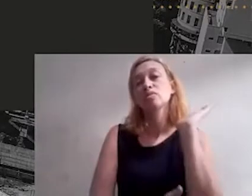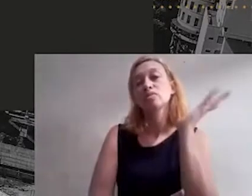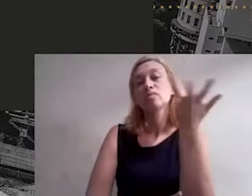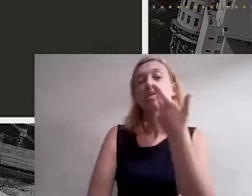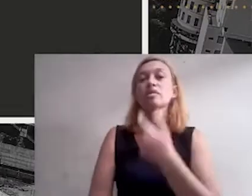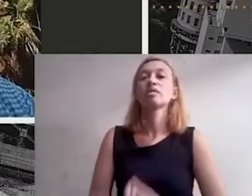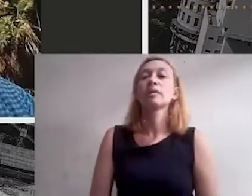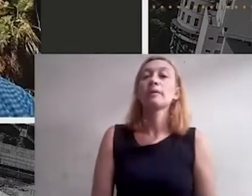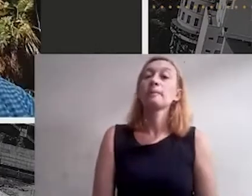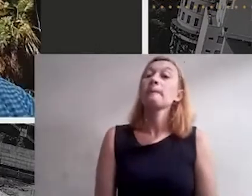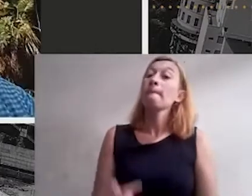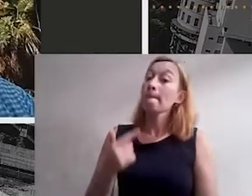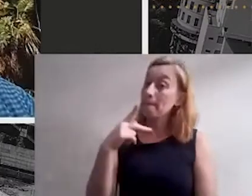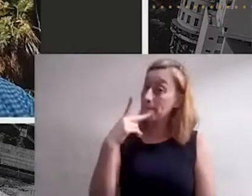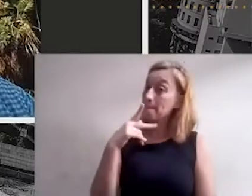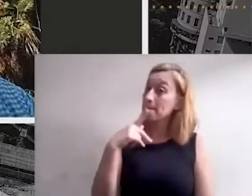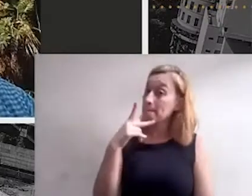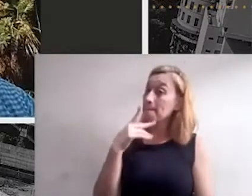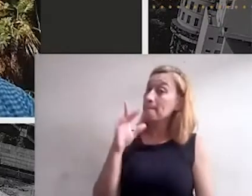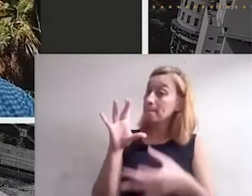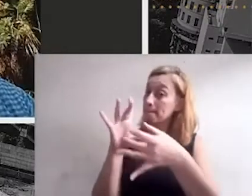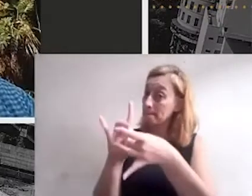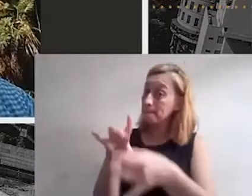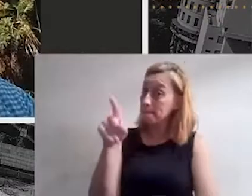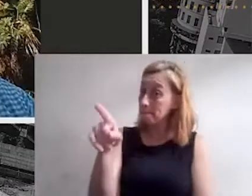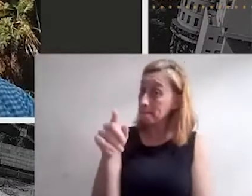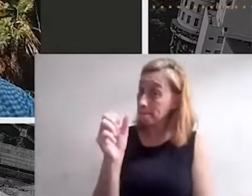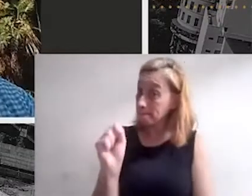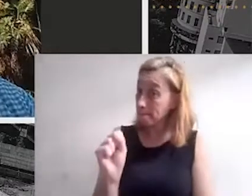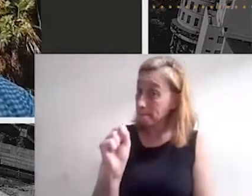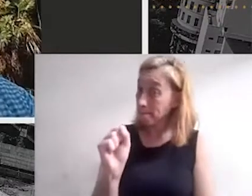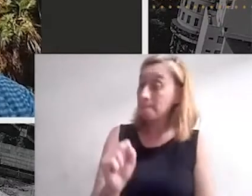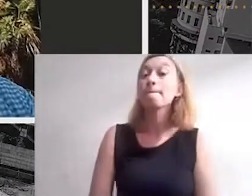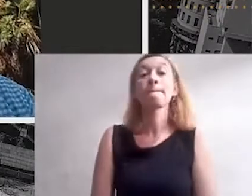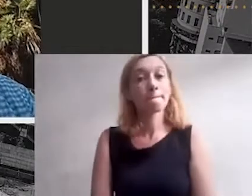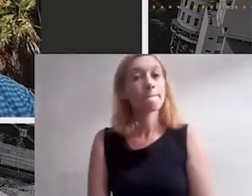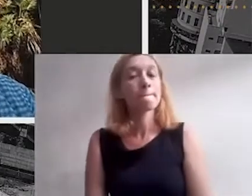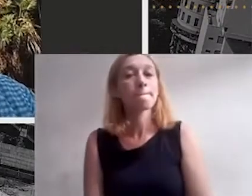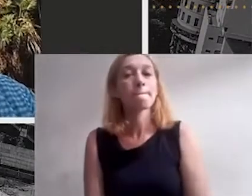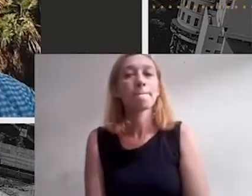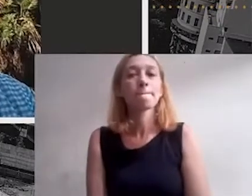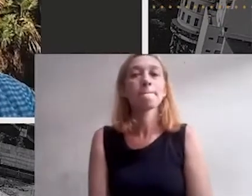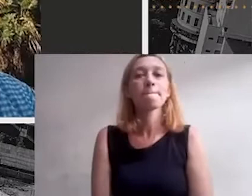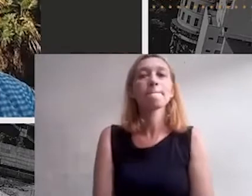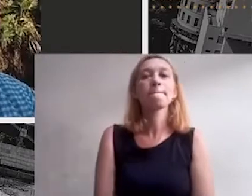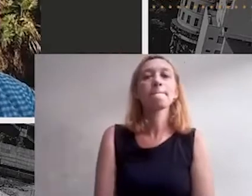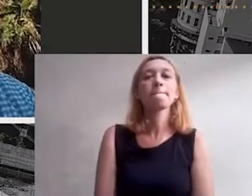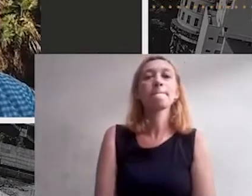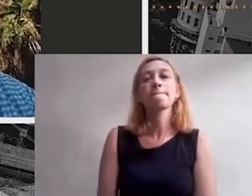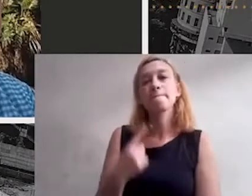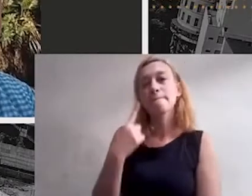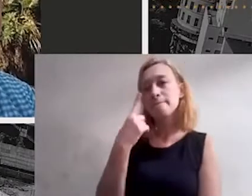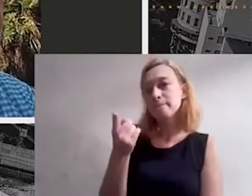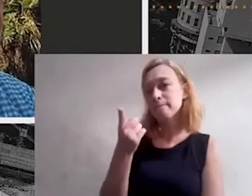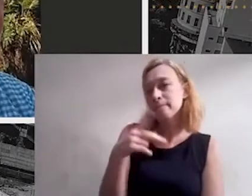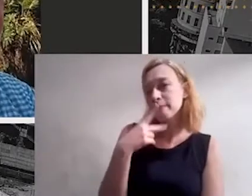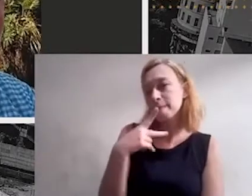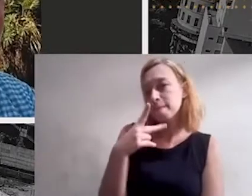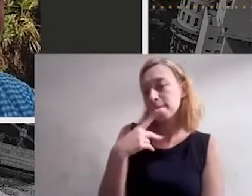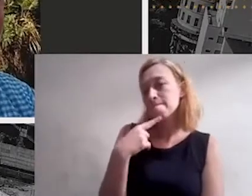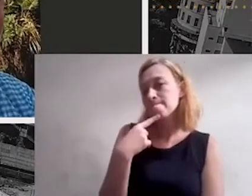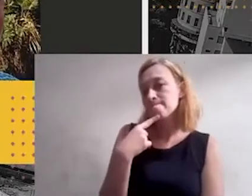pegar o gancho daqui, posso? Vai lá. Posso? Não, é porque eu assisti você falando num TED Talk, você falou uma coisa